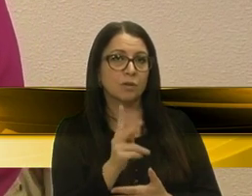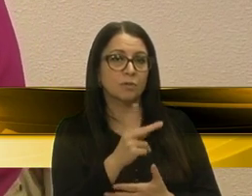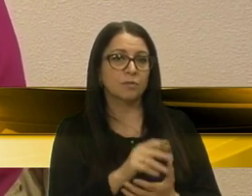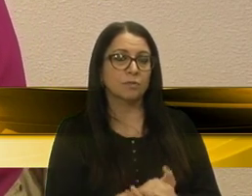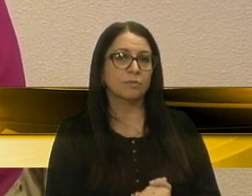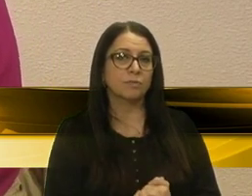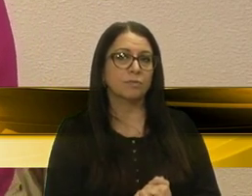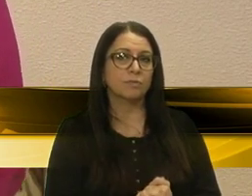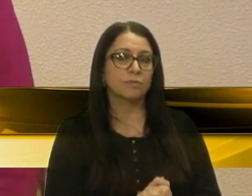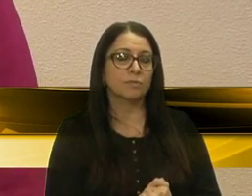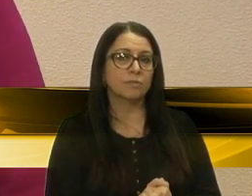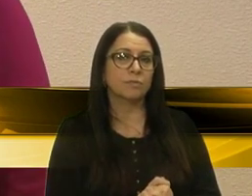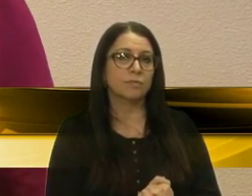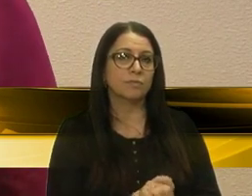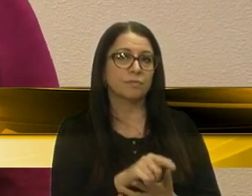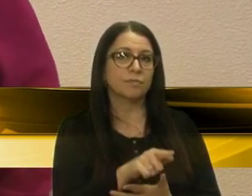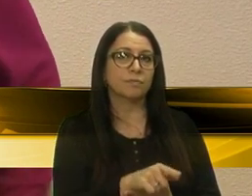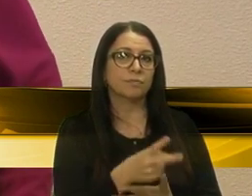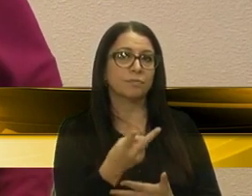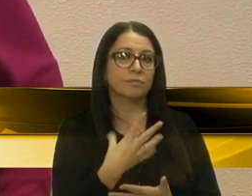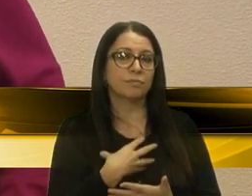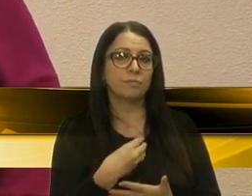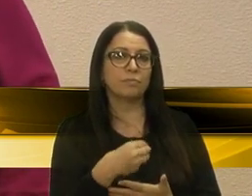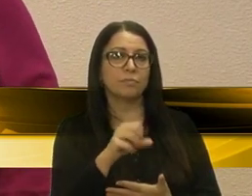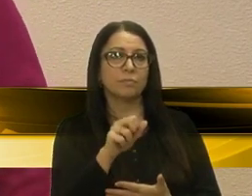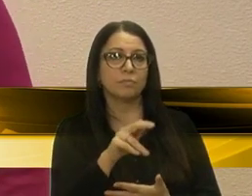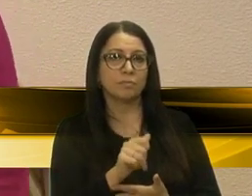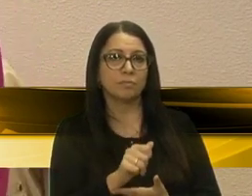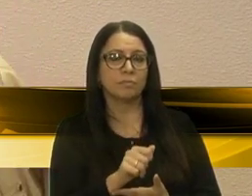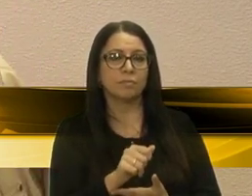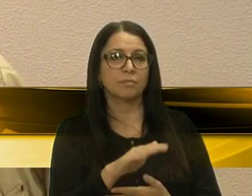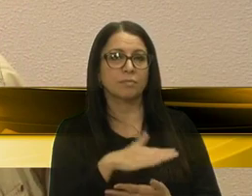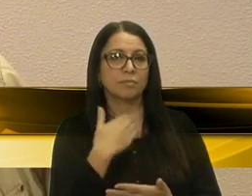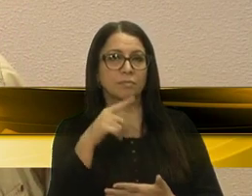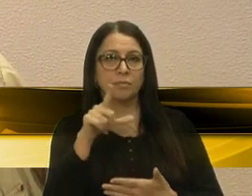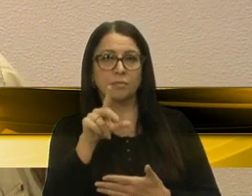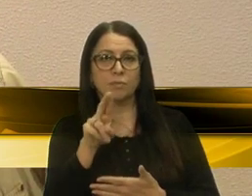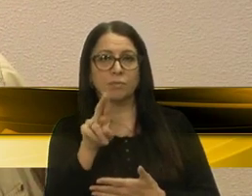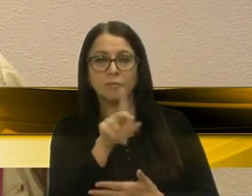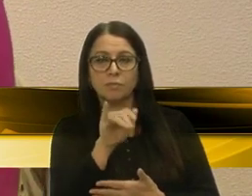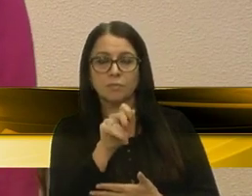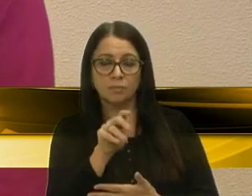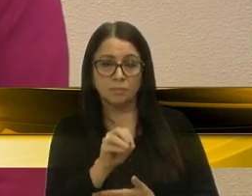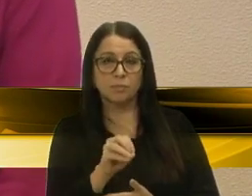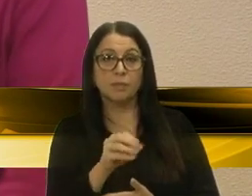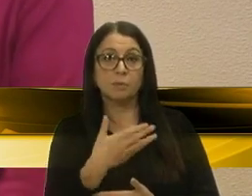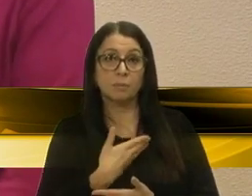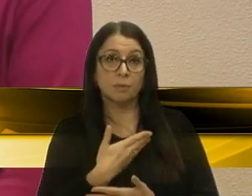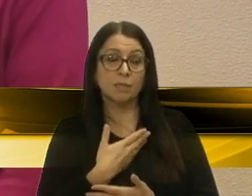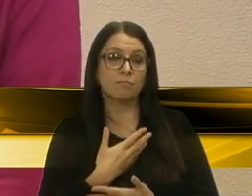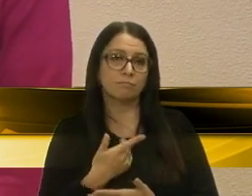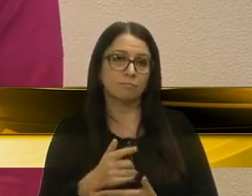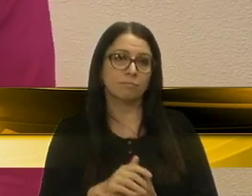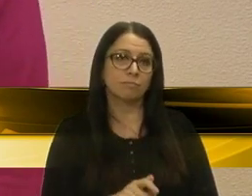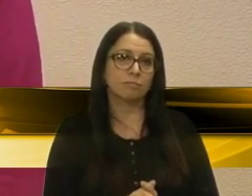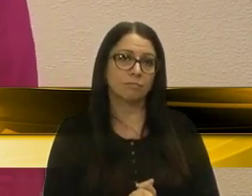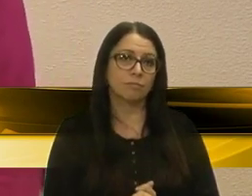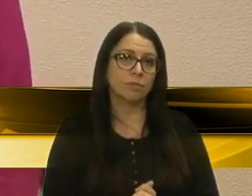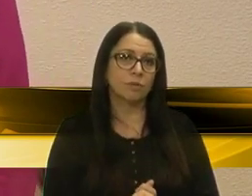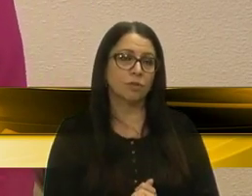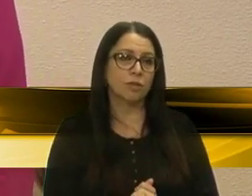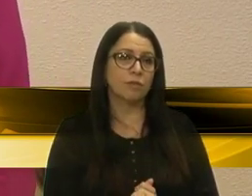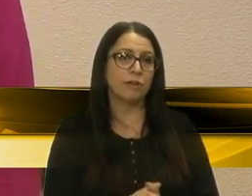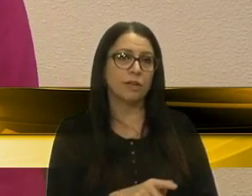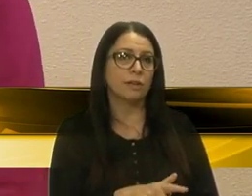né os seus filhos e tal ajustar a filha do falecido seu luizinho também e nós temos uma amizade muito grande e essas